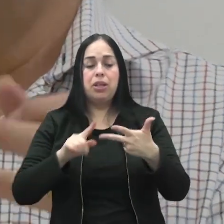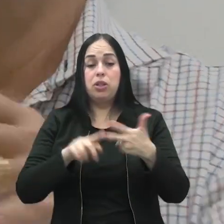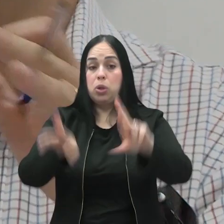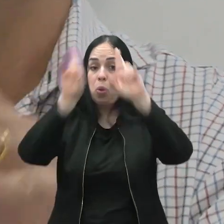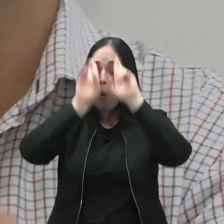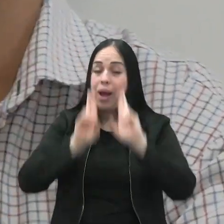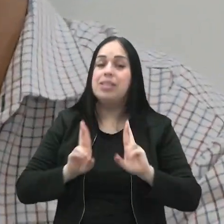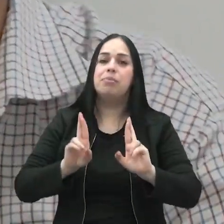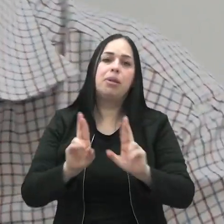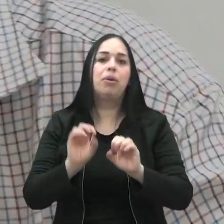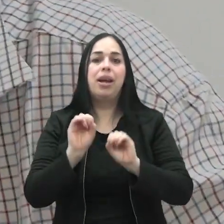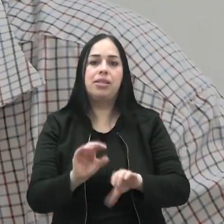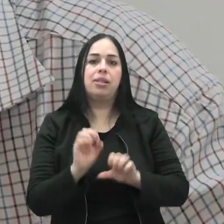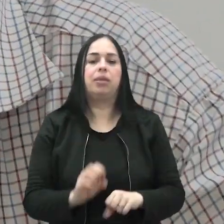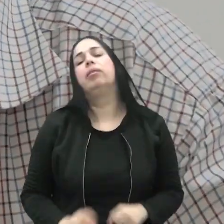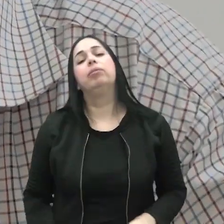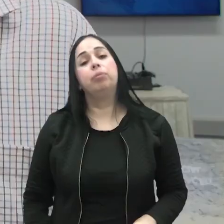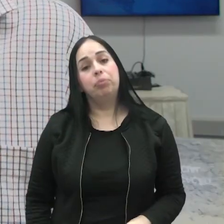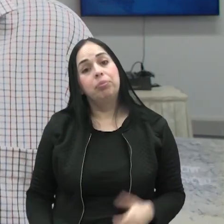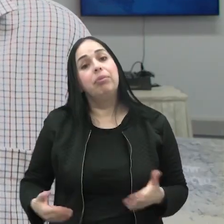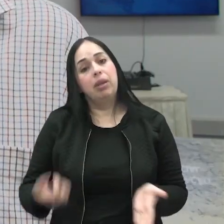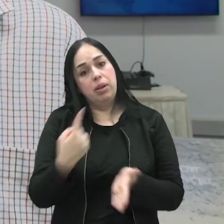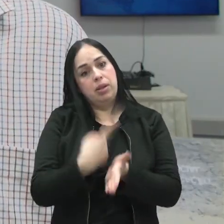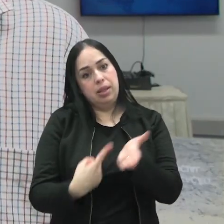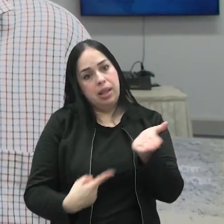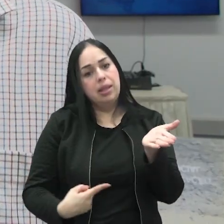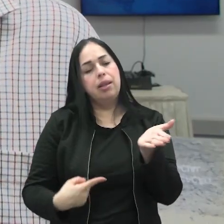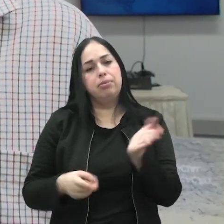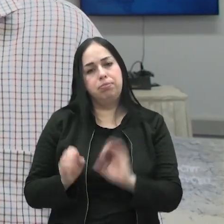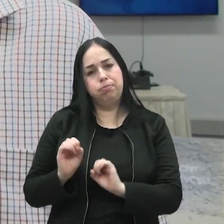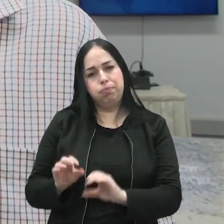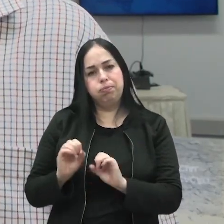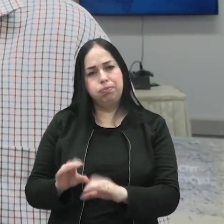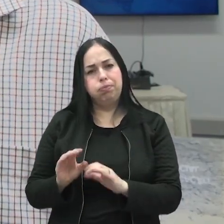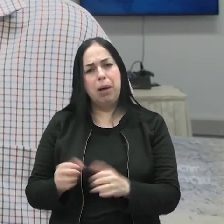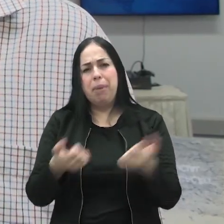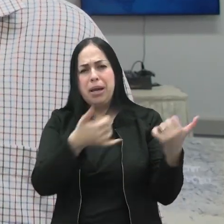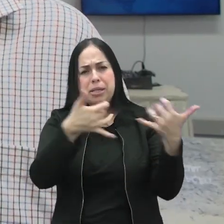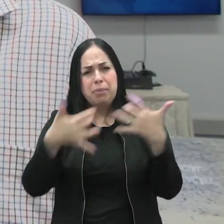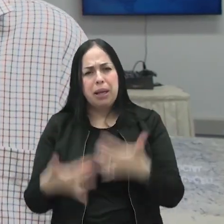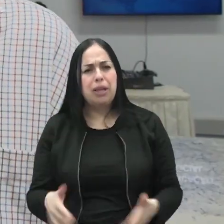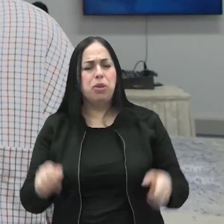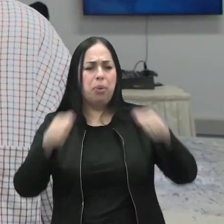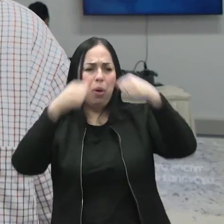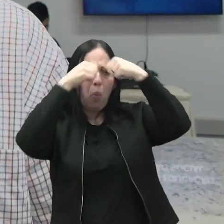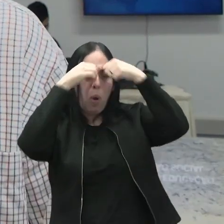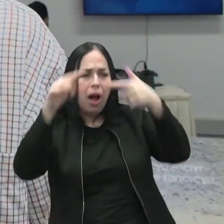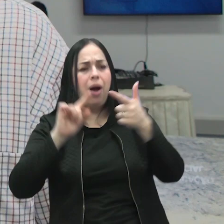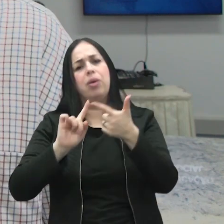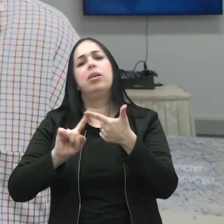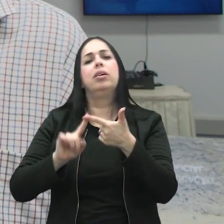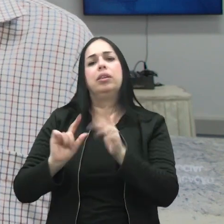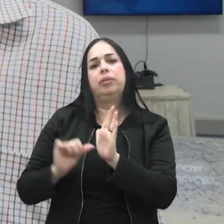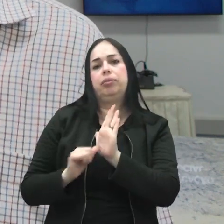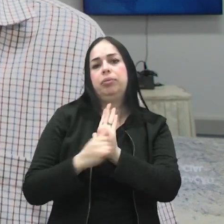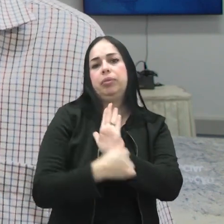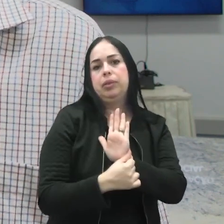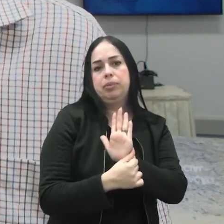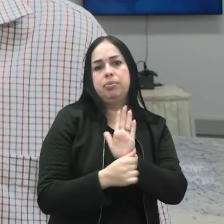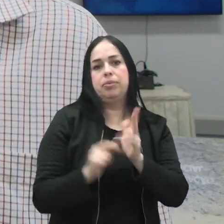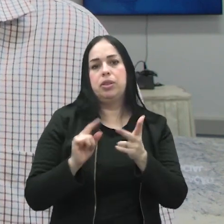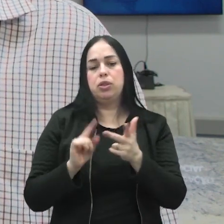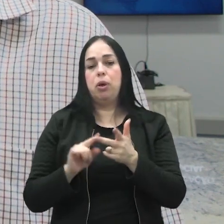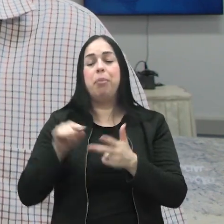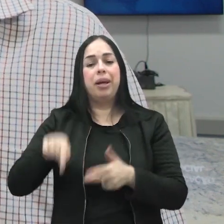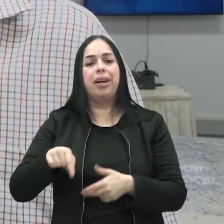a inclusão e o respeito. A cartilha para a educação, né, das crianças, né, falar um pouco sobre o autismo, sobre síndrome de